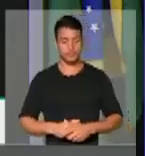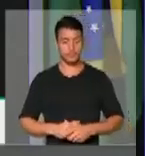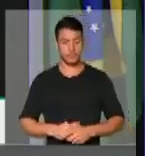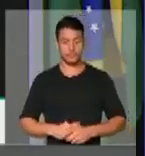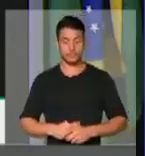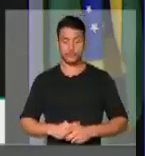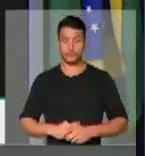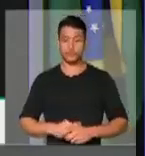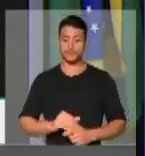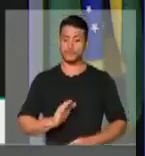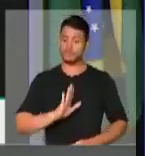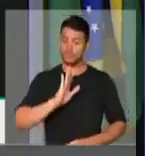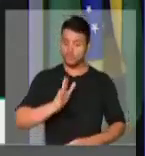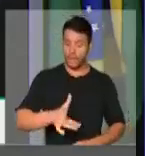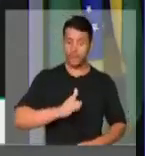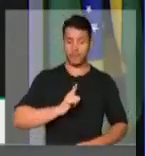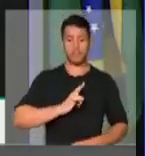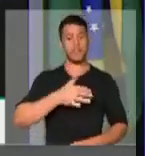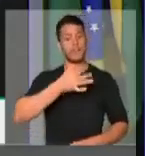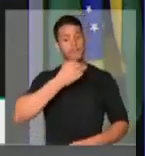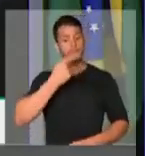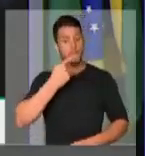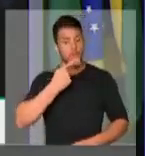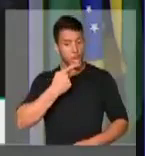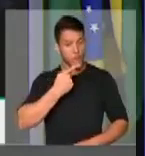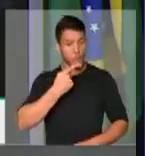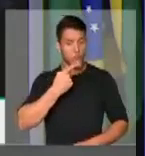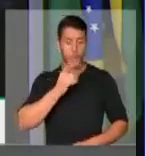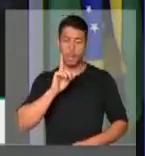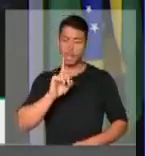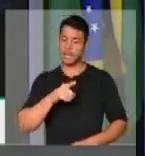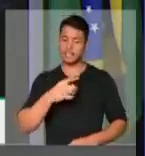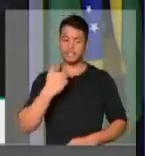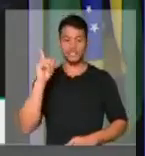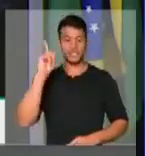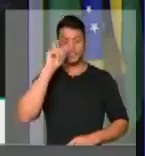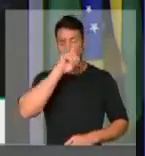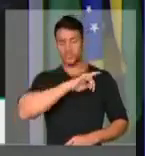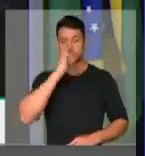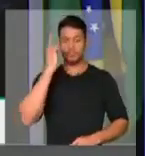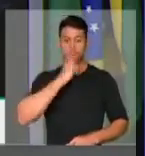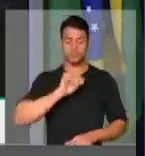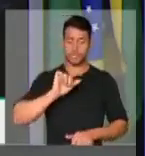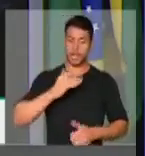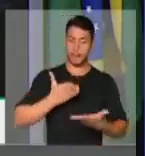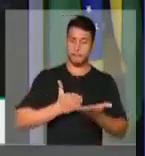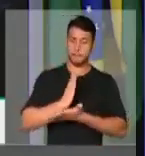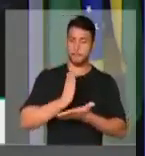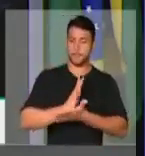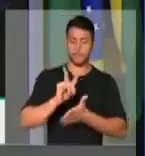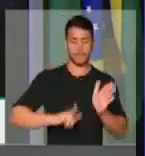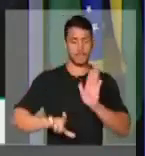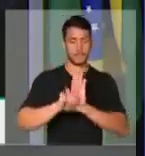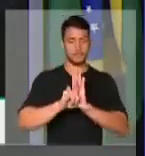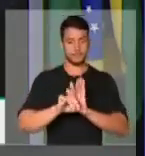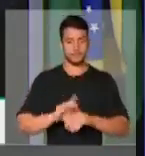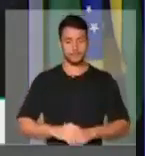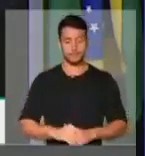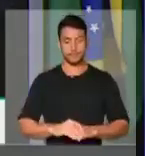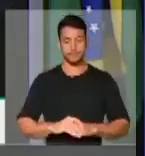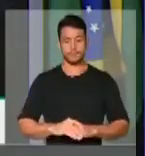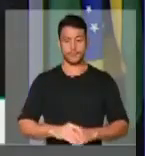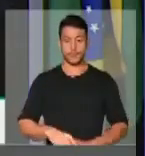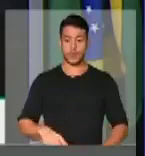Afirmações como essa enfraquecem ainda mais as chances de vermos uma reforma aprovada, o que é preocupante.